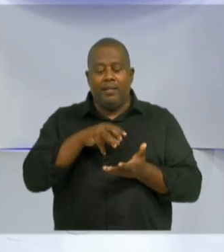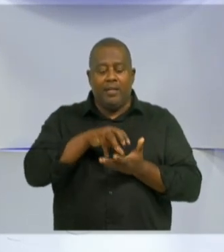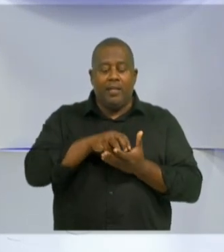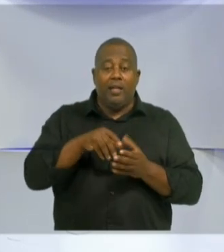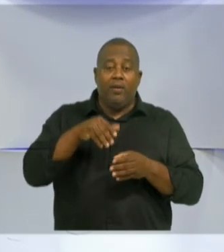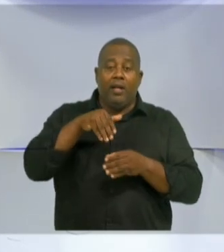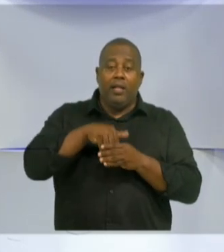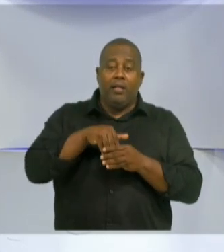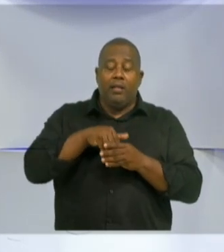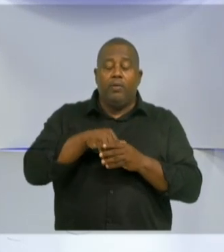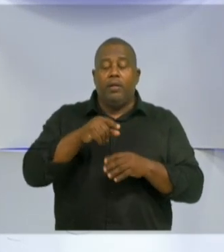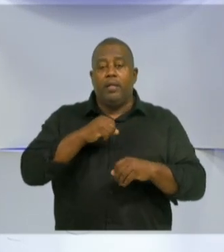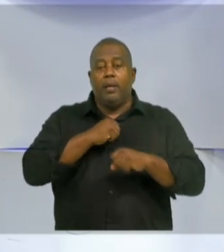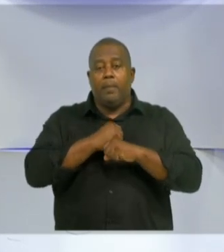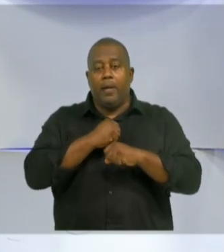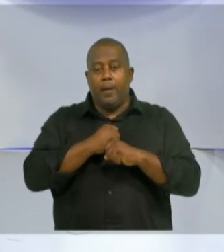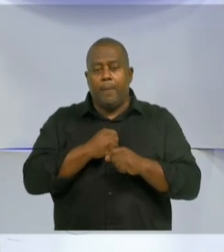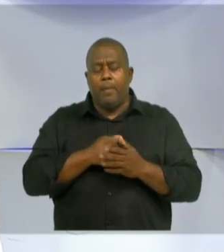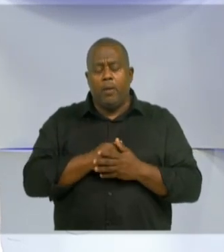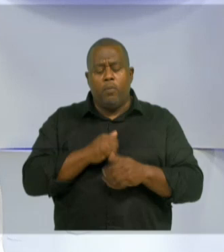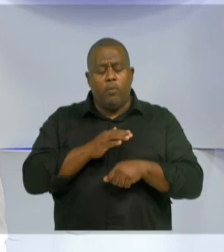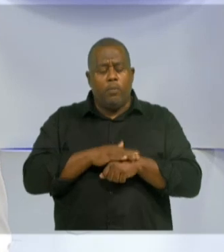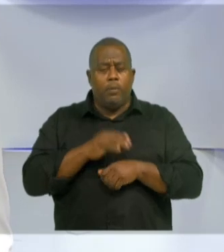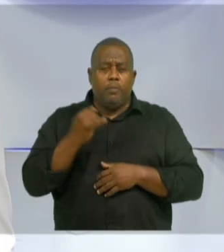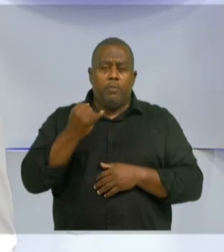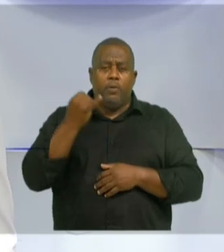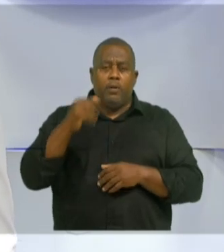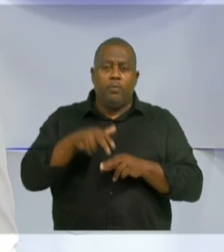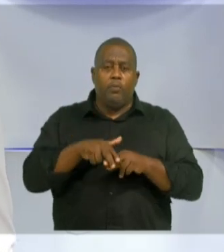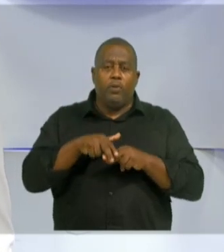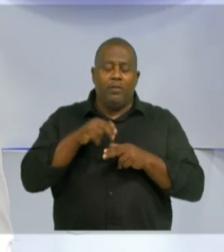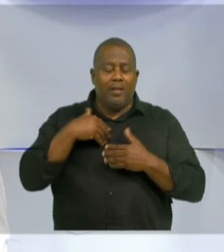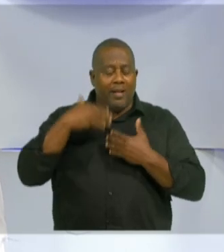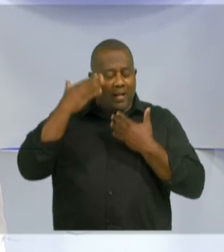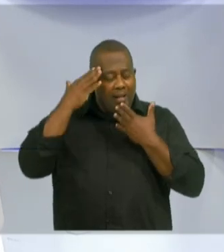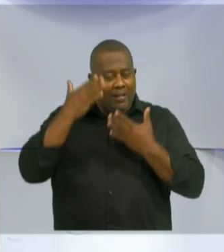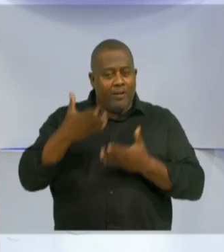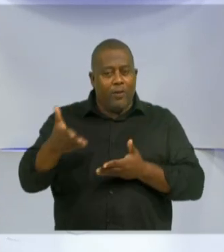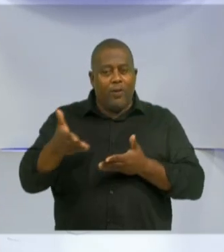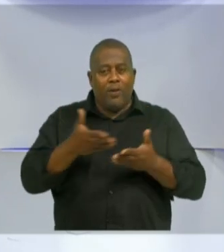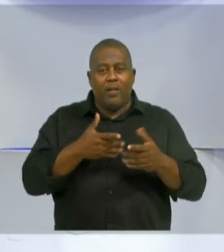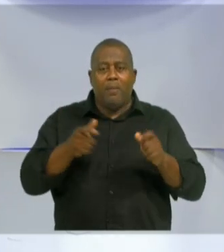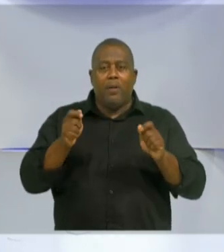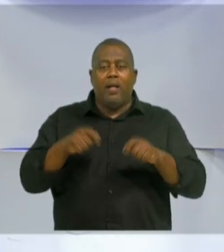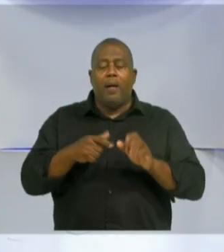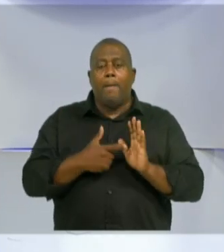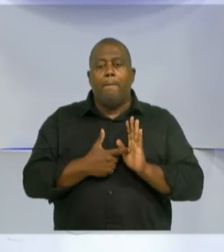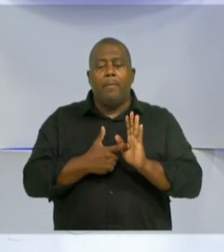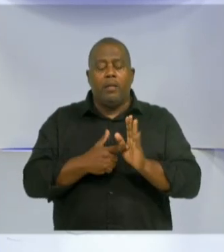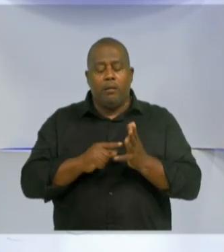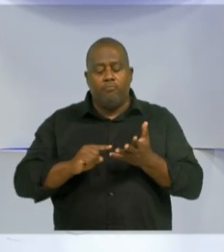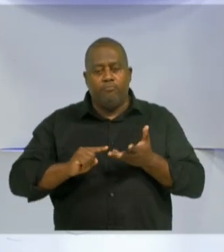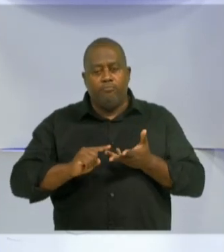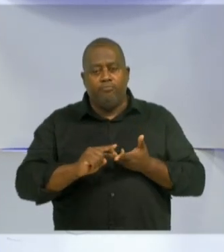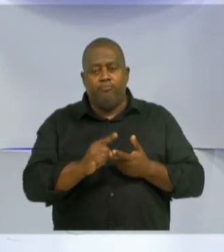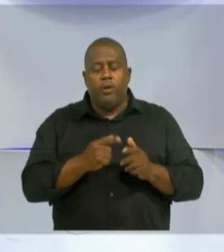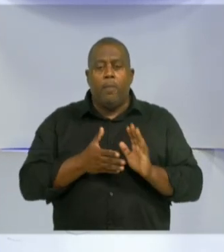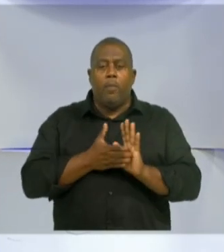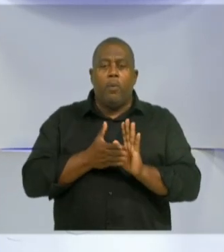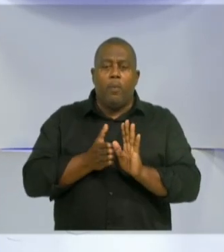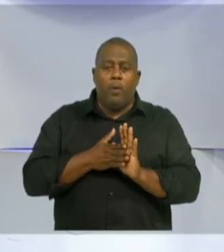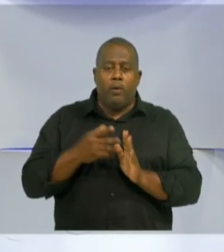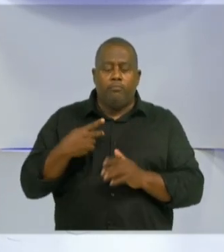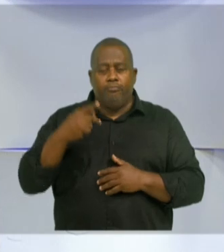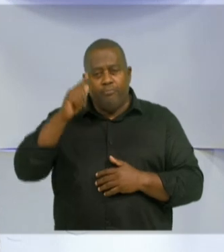eleições para esse debate um momento muito importante portanto Agradeço ao convite a possibilidade de apresentar as propostas de Fábio Geraldo do